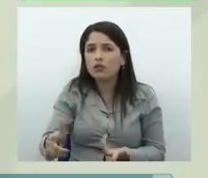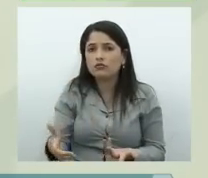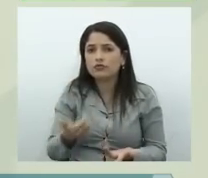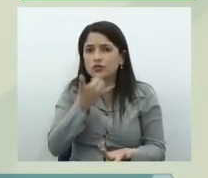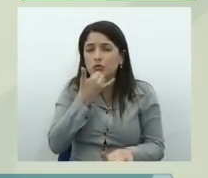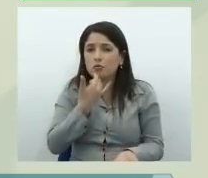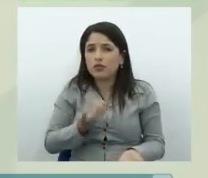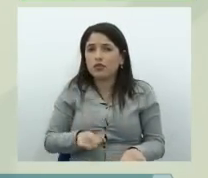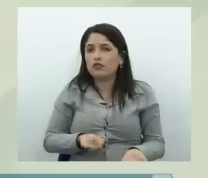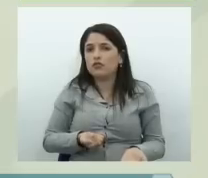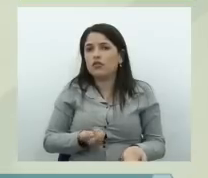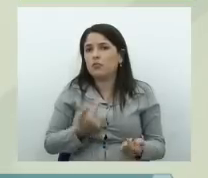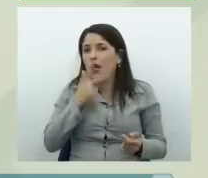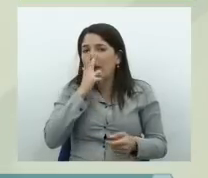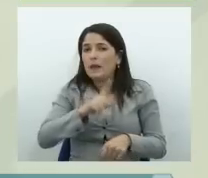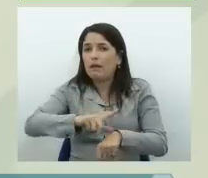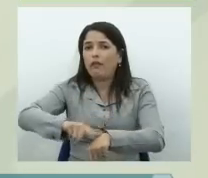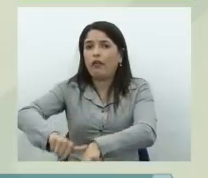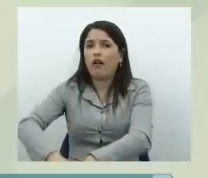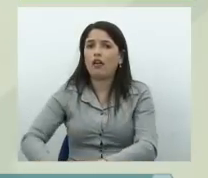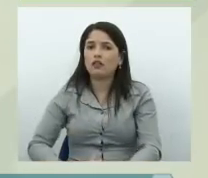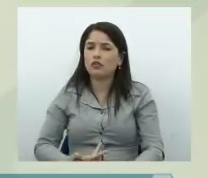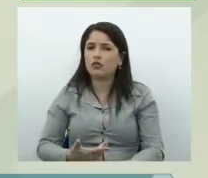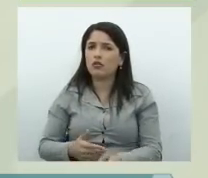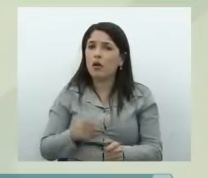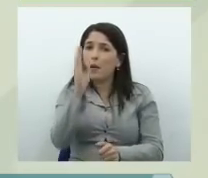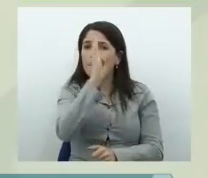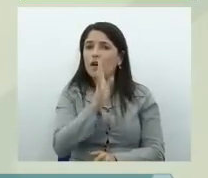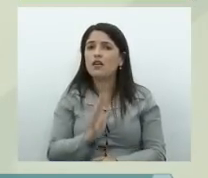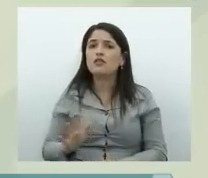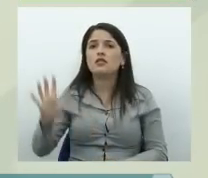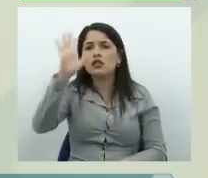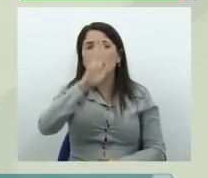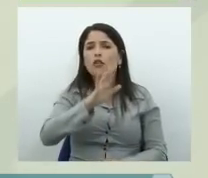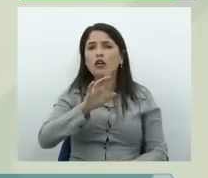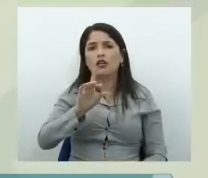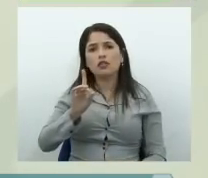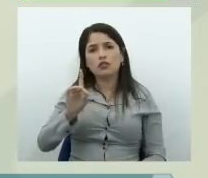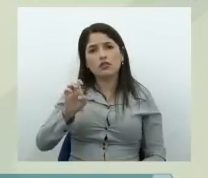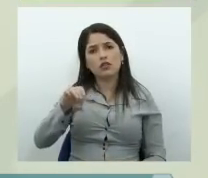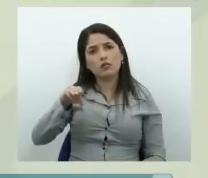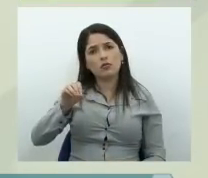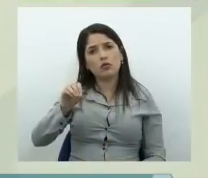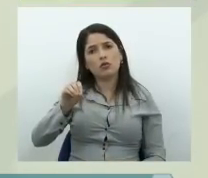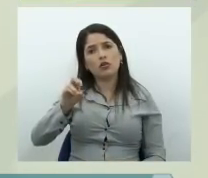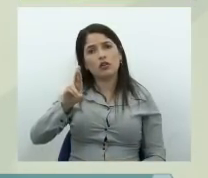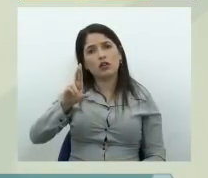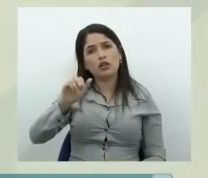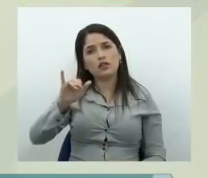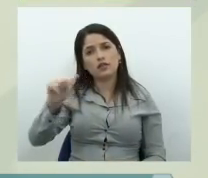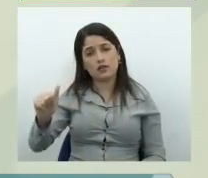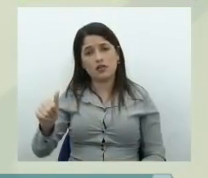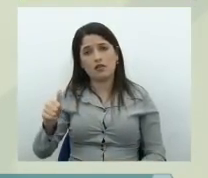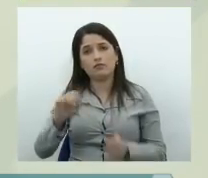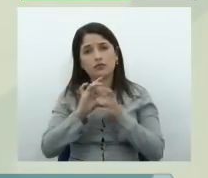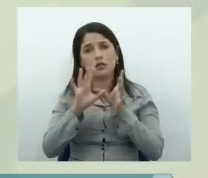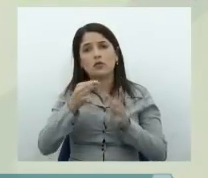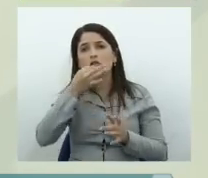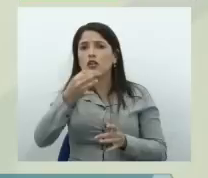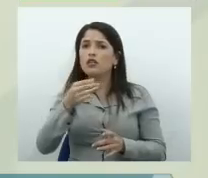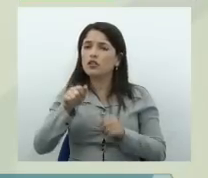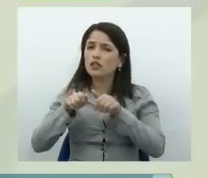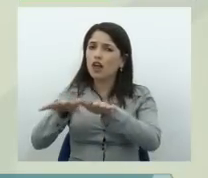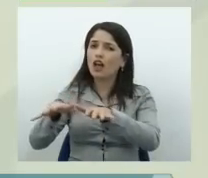Nós vivemos num país democrático, num sentimento de avanço, de crescimento político. Uma das maiores cidades do